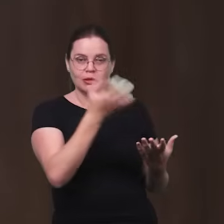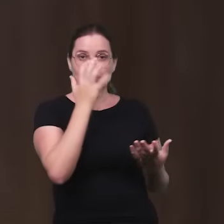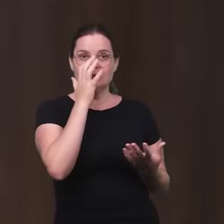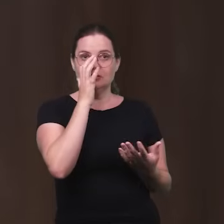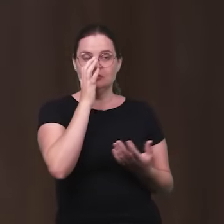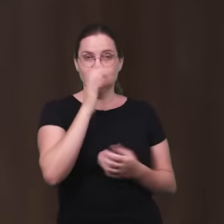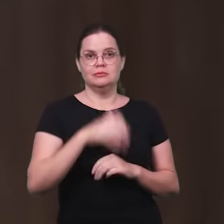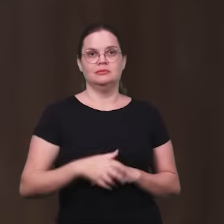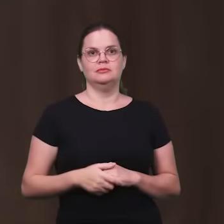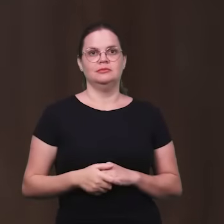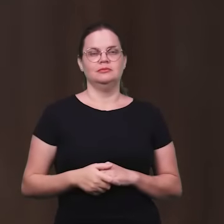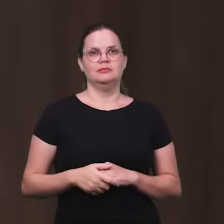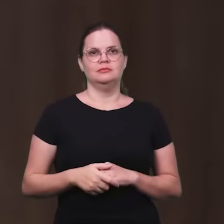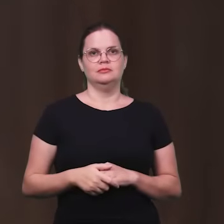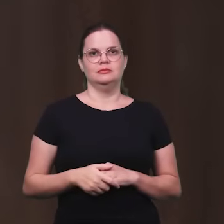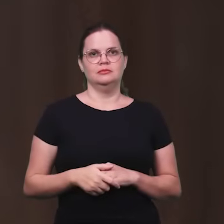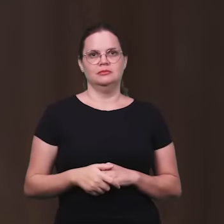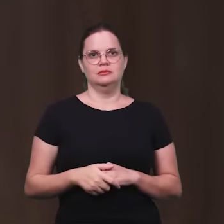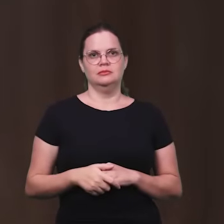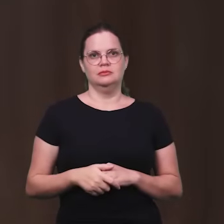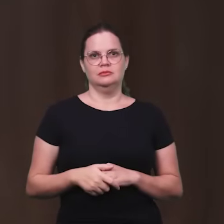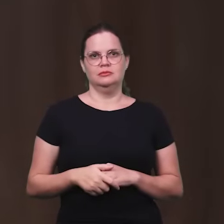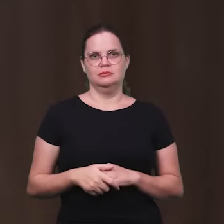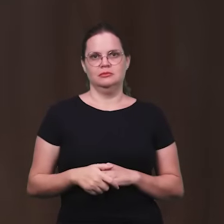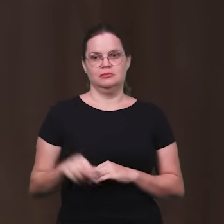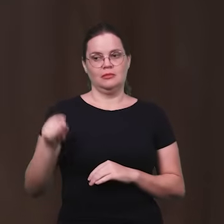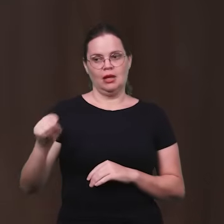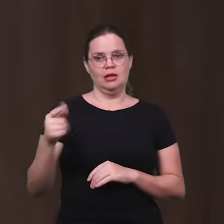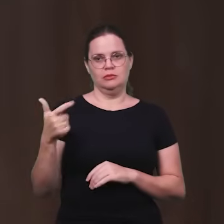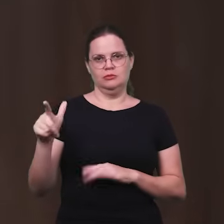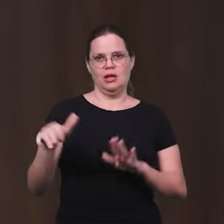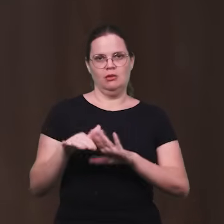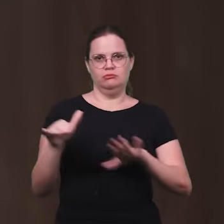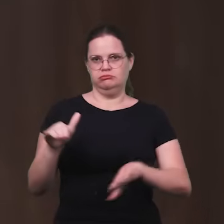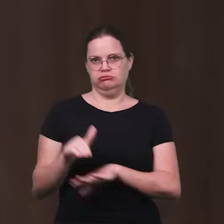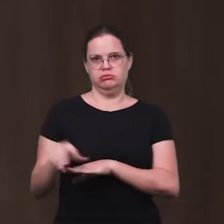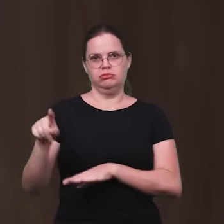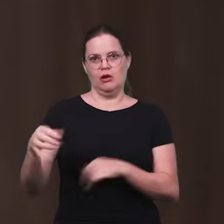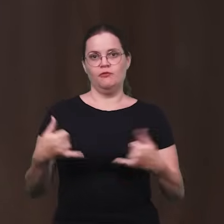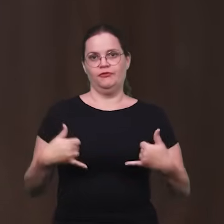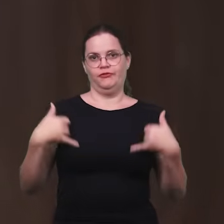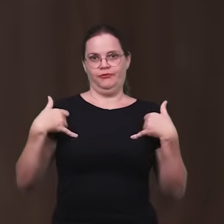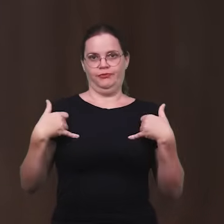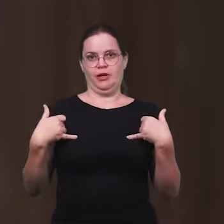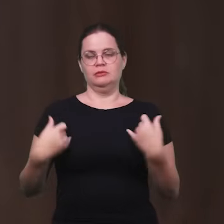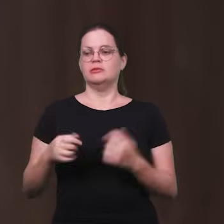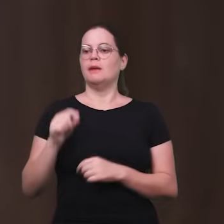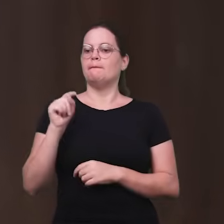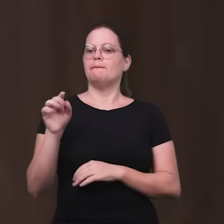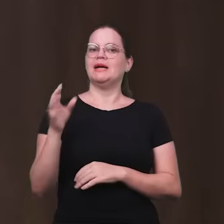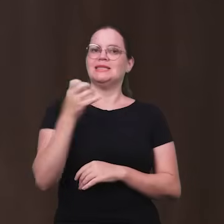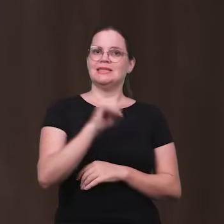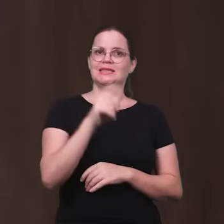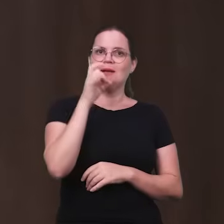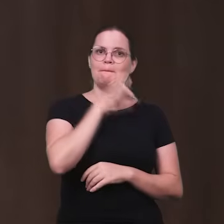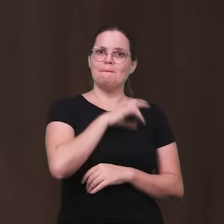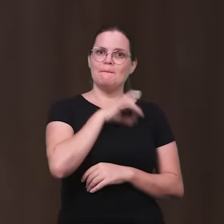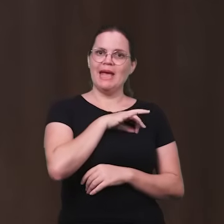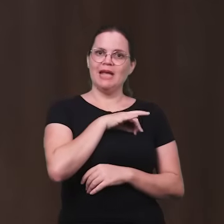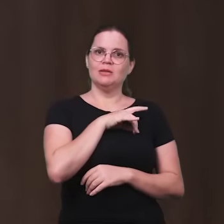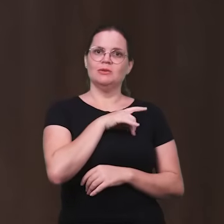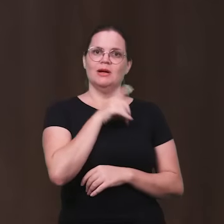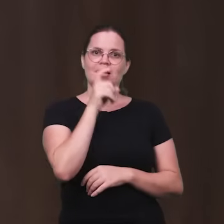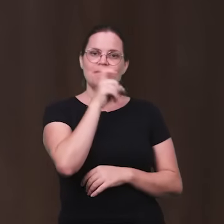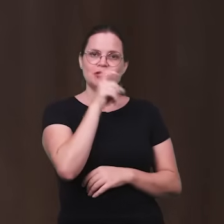aquele que mente por orgulho, ele mente por vaidade. Aquele que mente por medo, ele mente por fraqueza, é